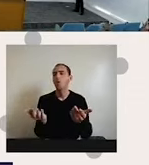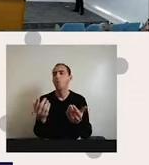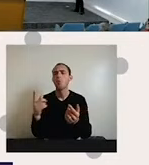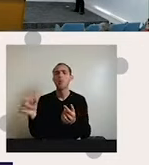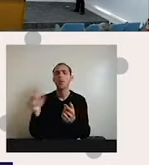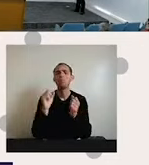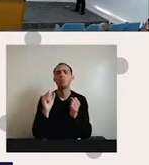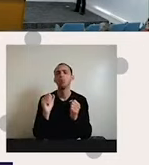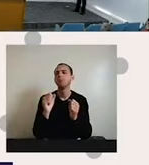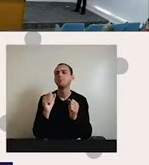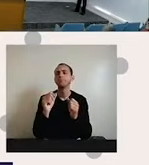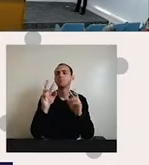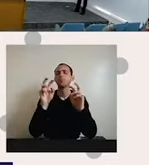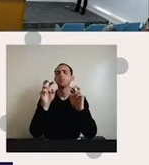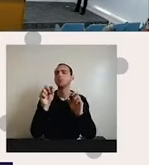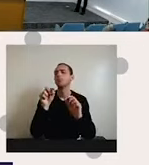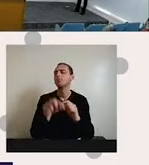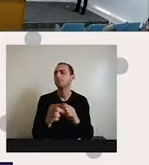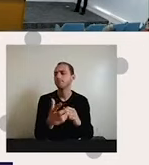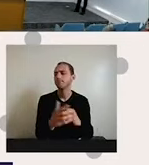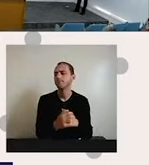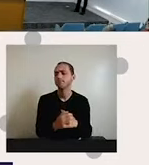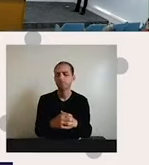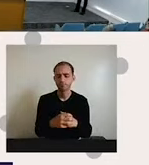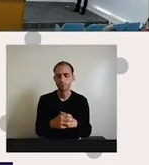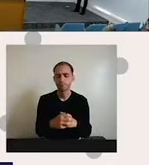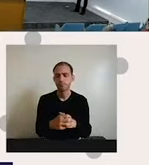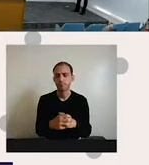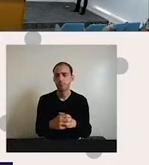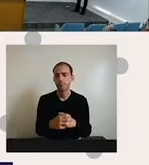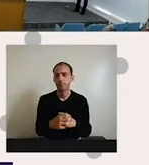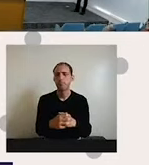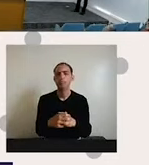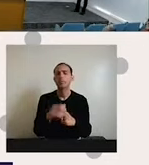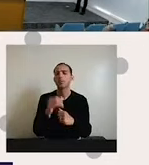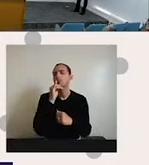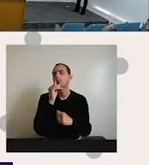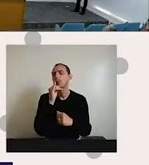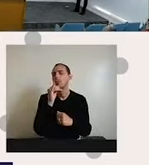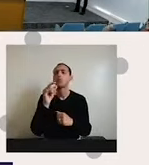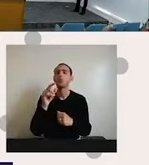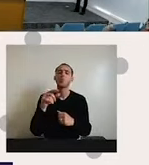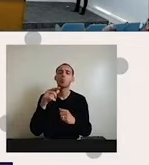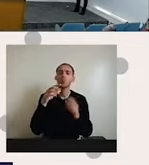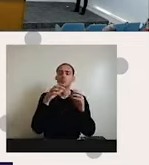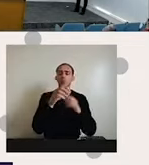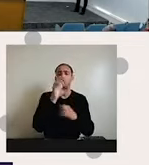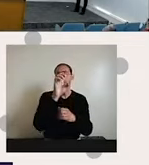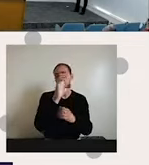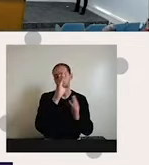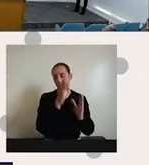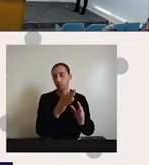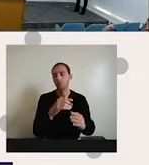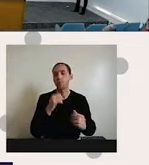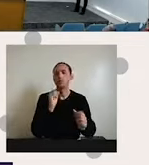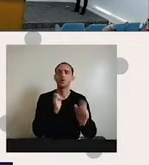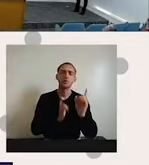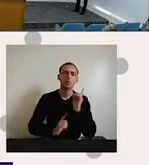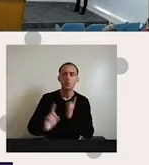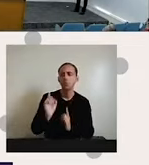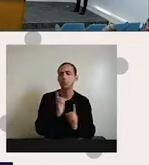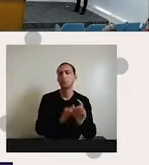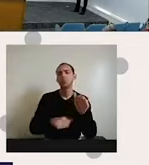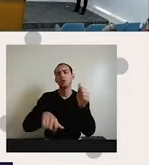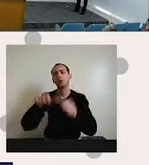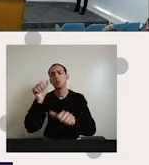exemplo, em relação ao ocupacional, para esses episódios depressivos, o perito deve avaliar o risco da pessoa para si e para terceiros e